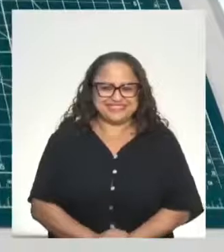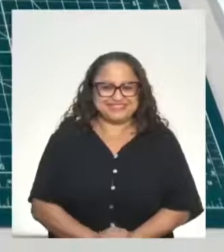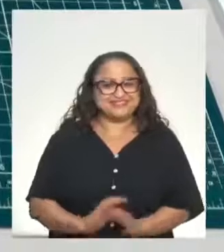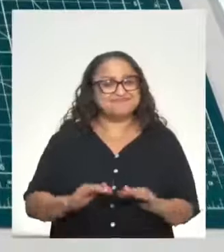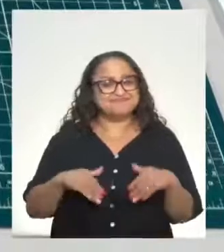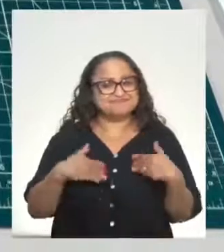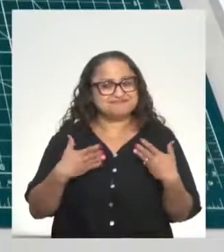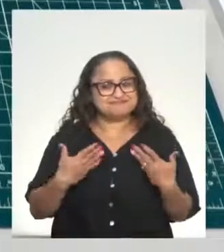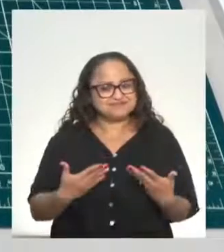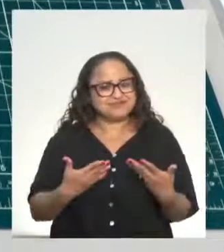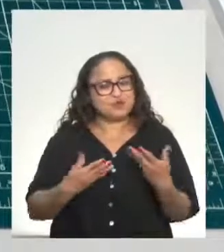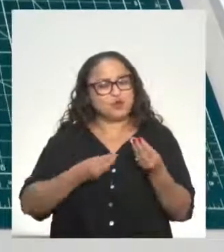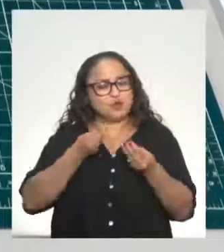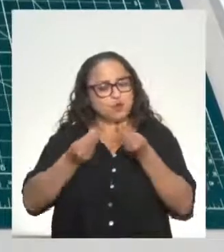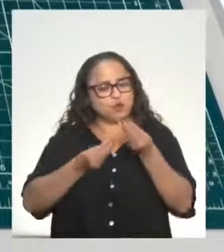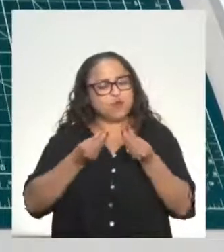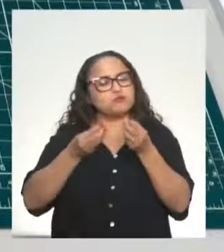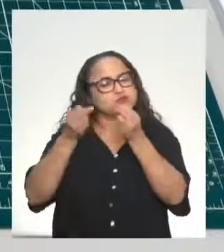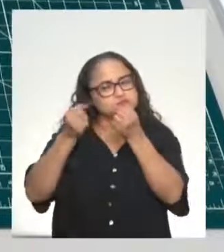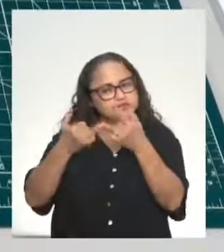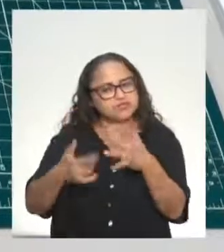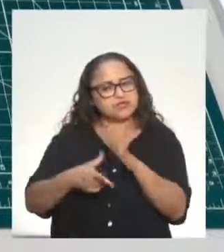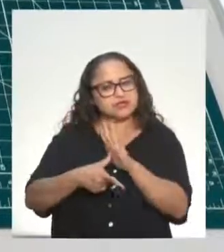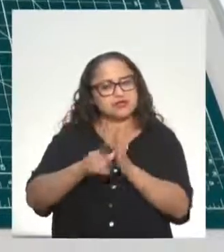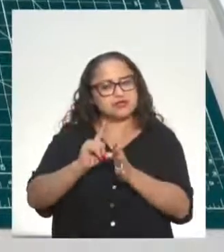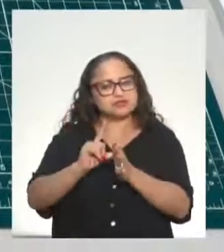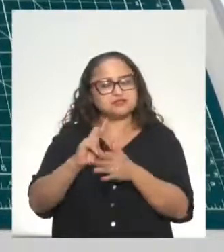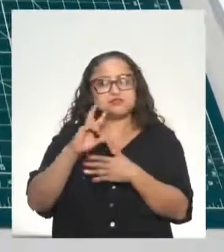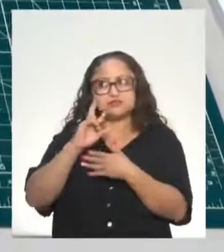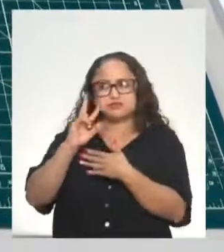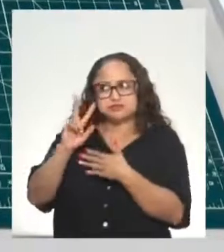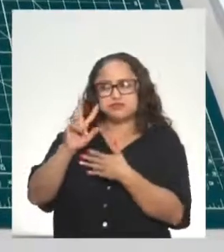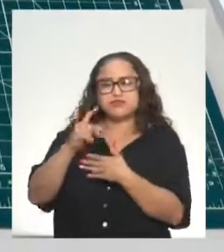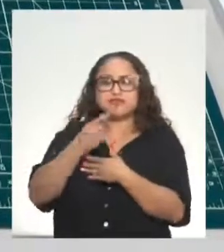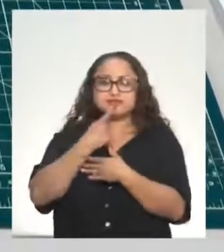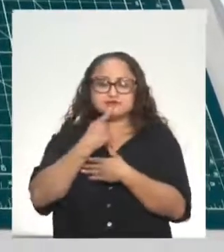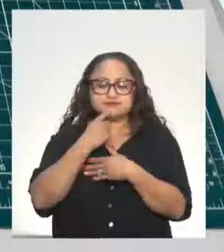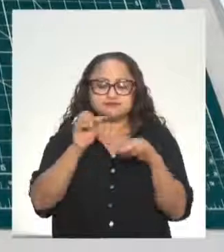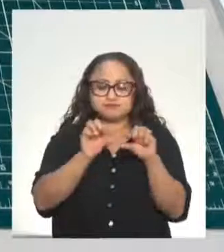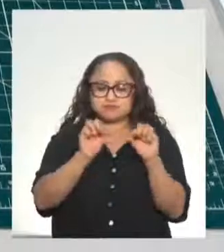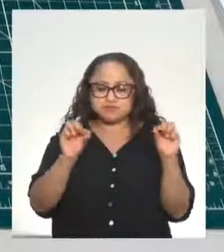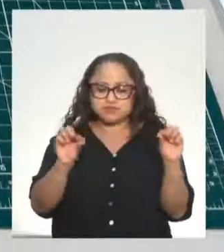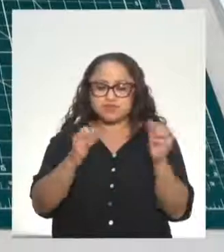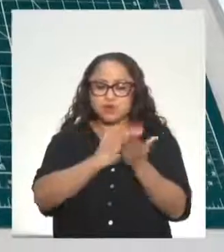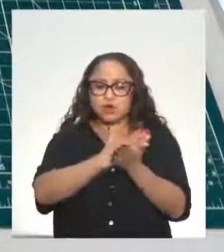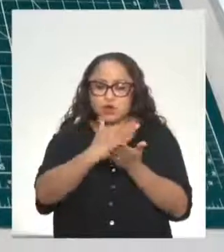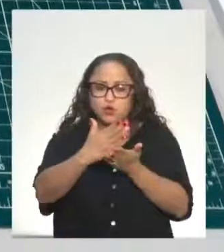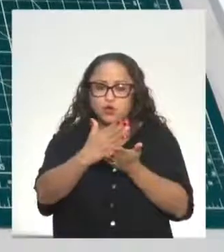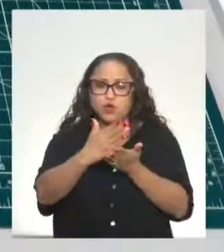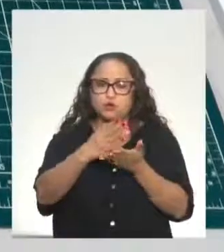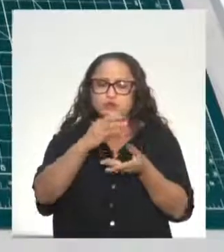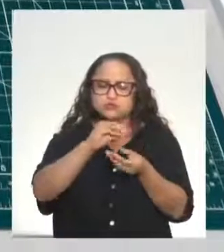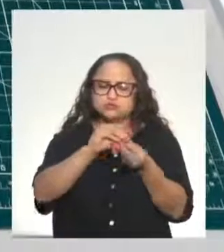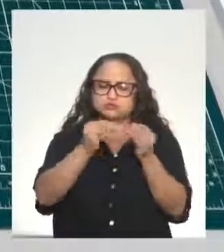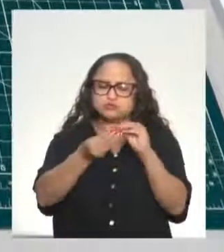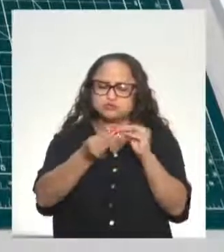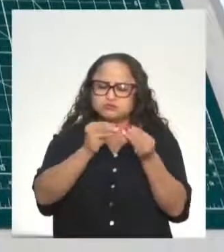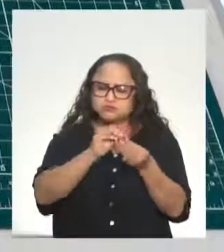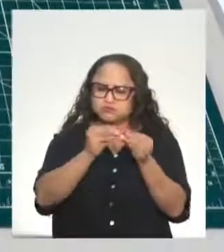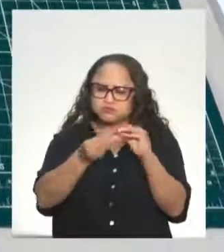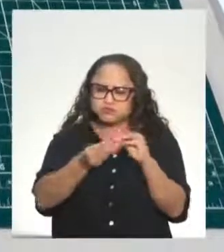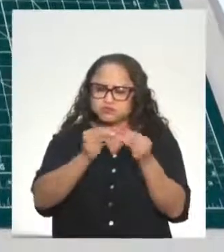Então, como eu mencionei, você vai olhar o seu molde, a linha vermelha, você deve começar a modelar, você começa a